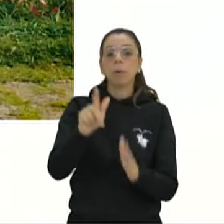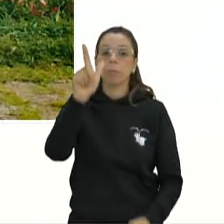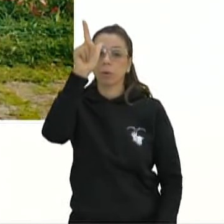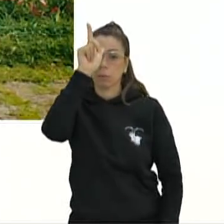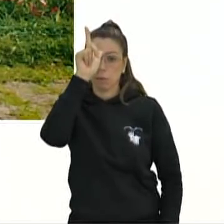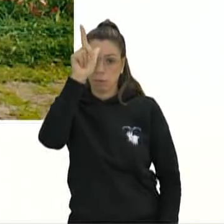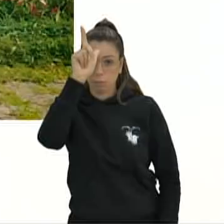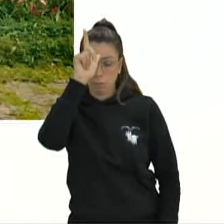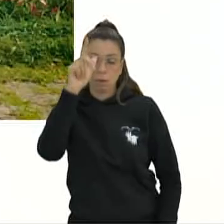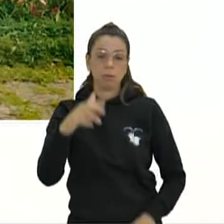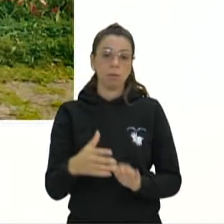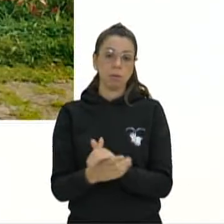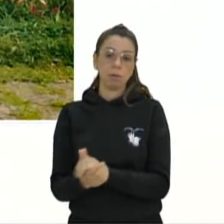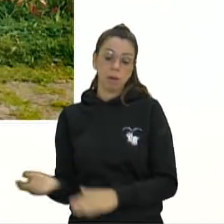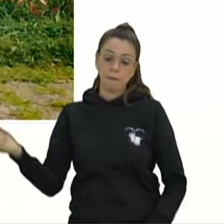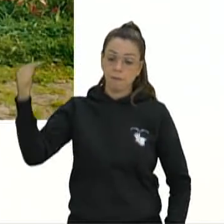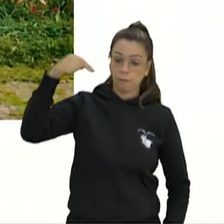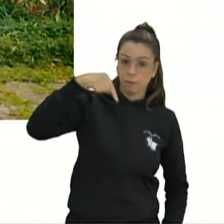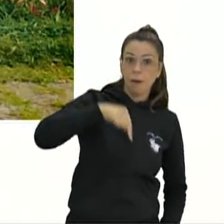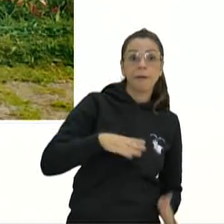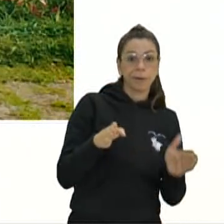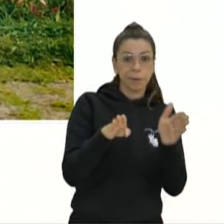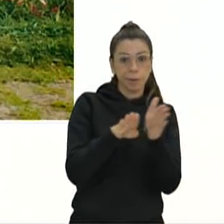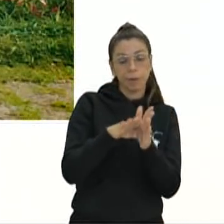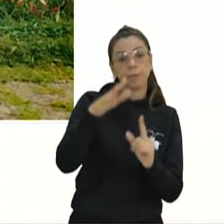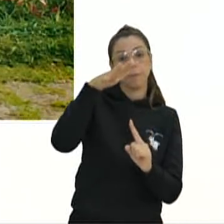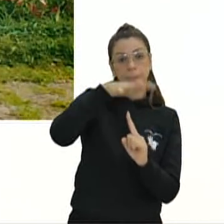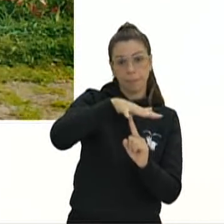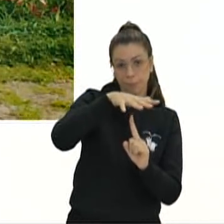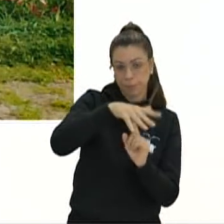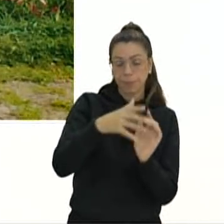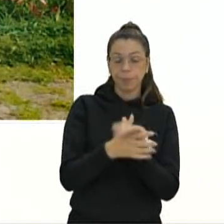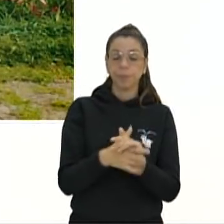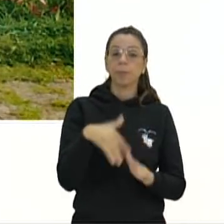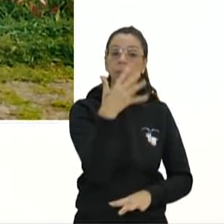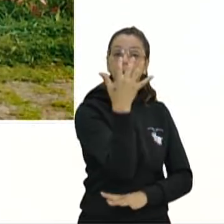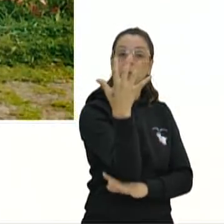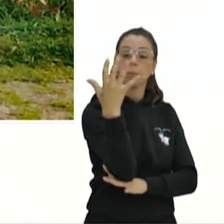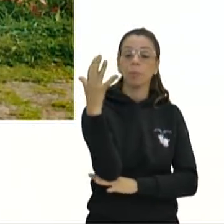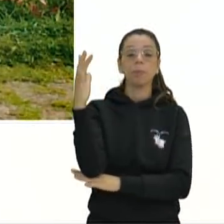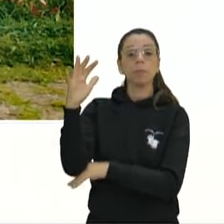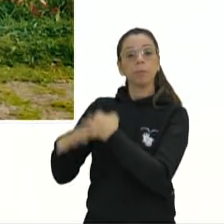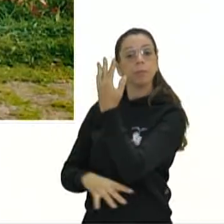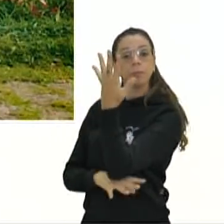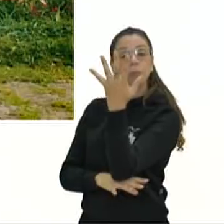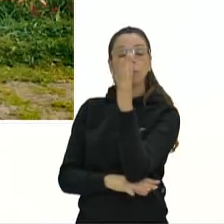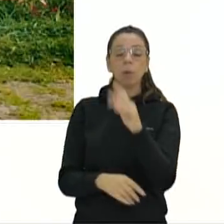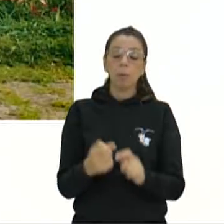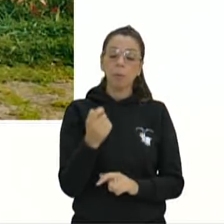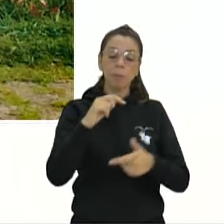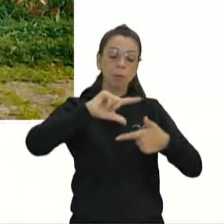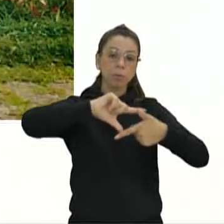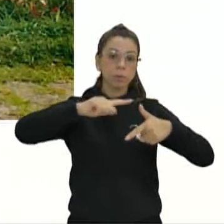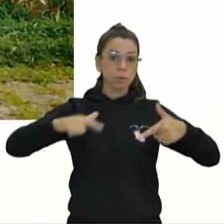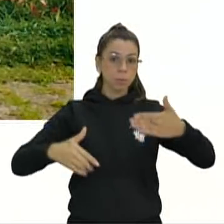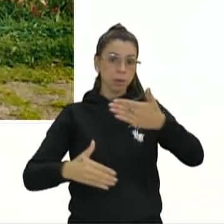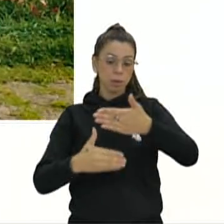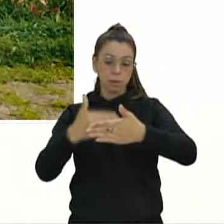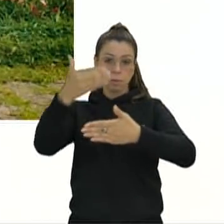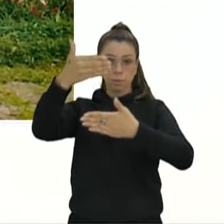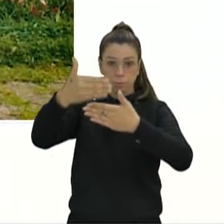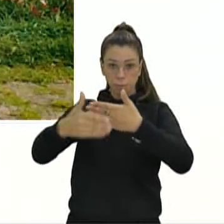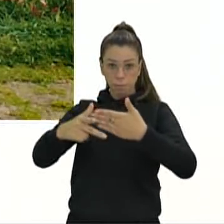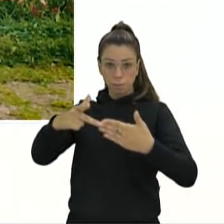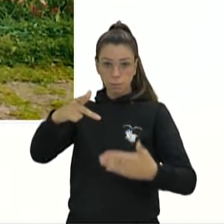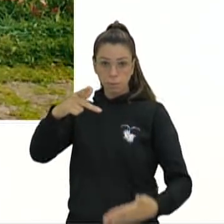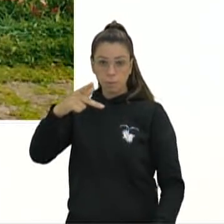dos alemães que trouxeram para o Paraná, esse bosque mostra para você um pouco da geometria plana.